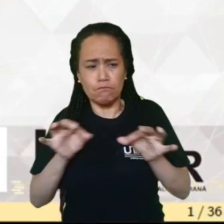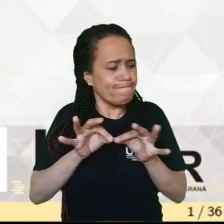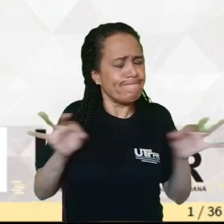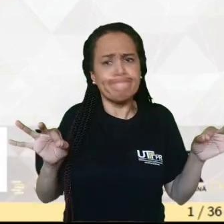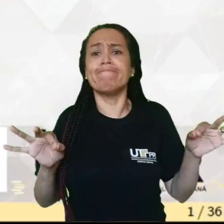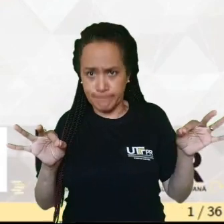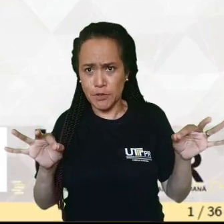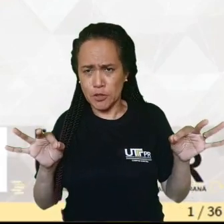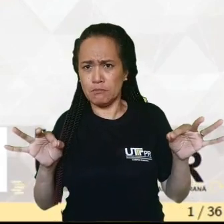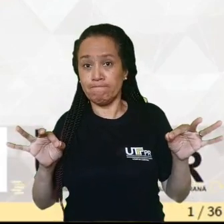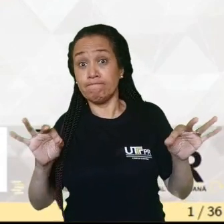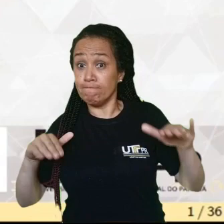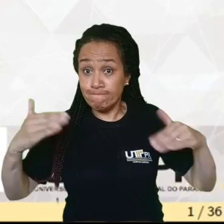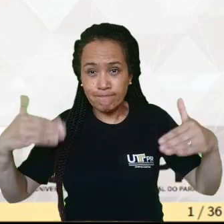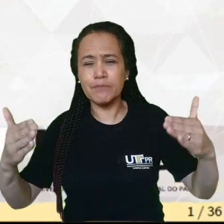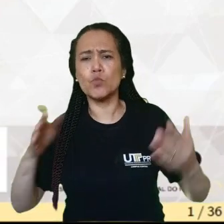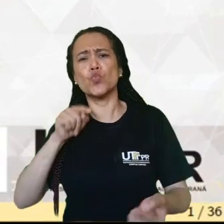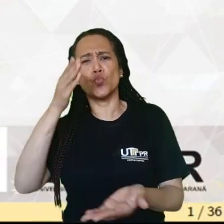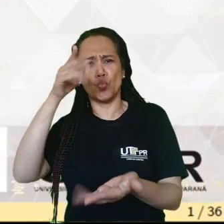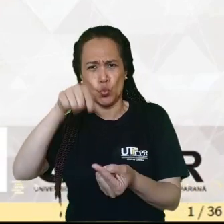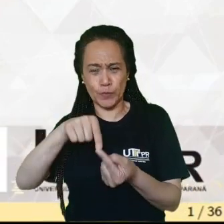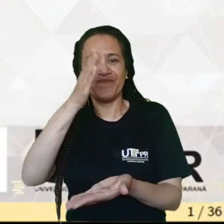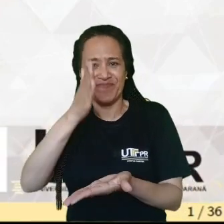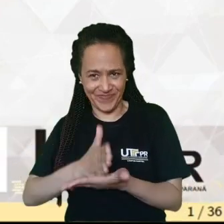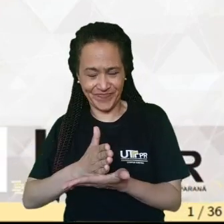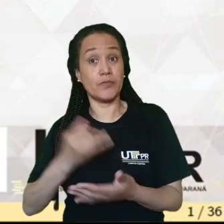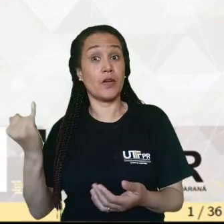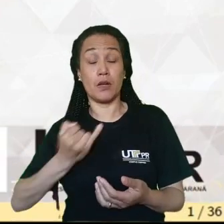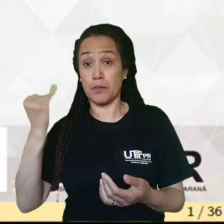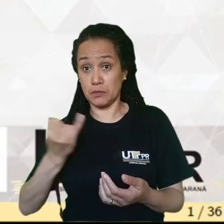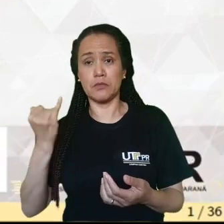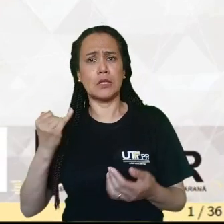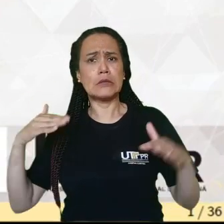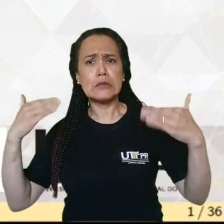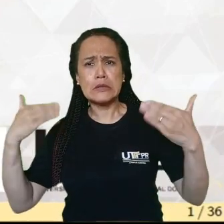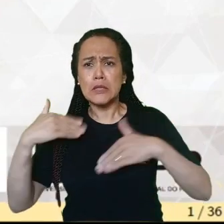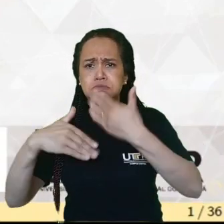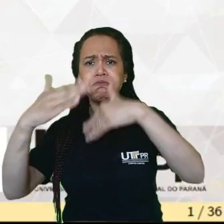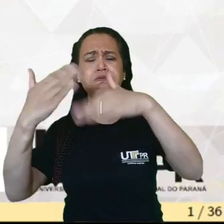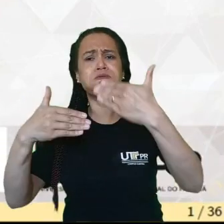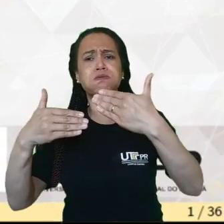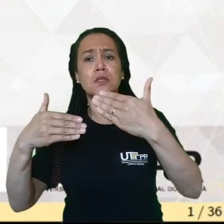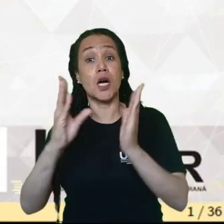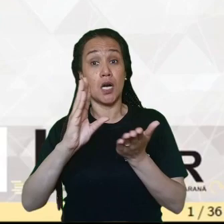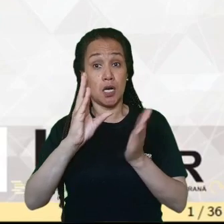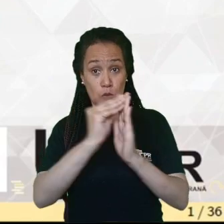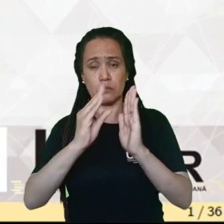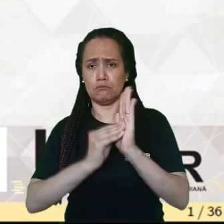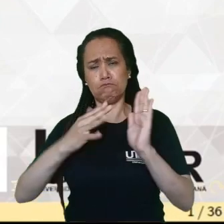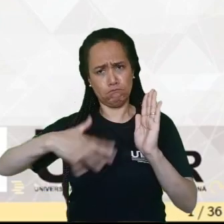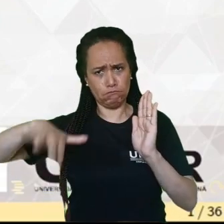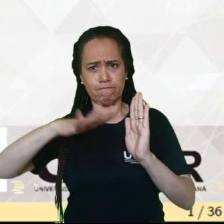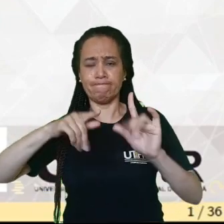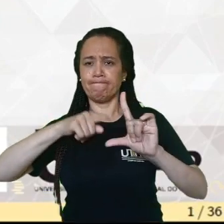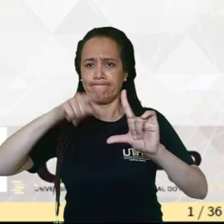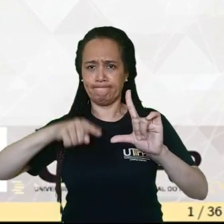vocês. As medidas de tendência central elas são muito importantes no desenvolvimento de todo o conteúdo, né, da área da